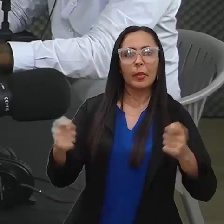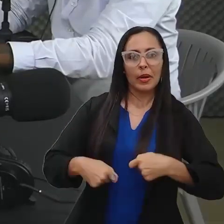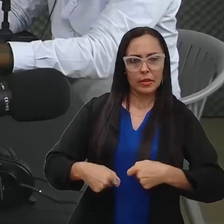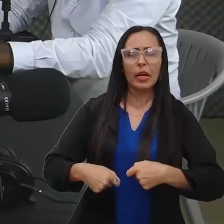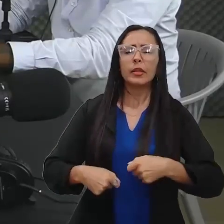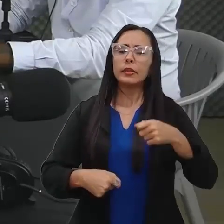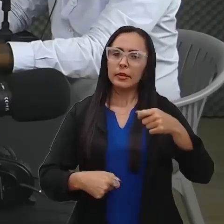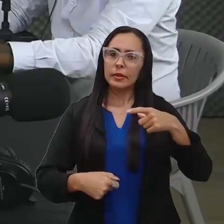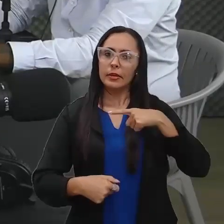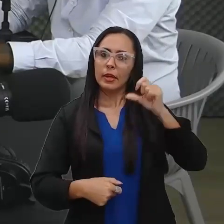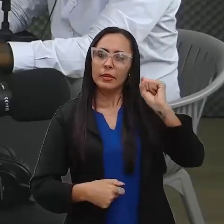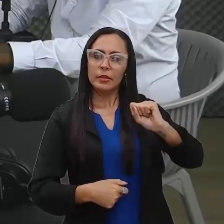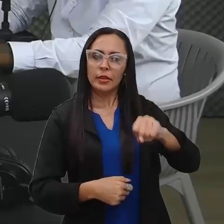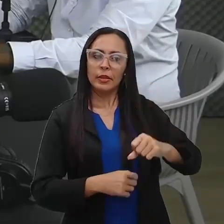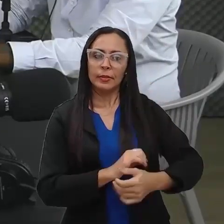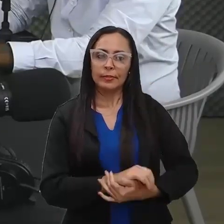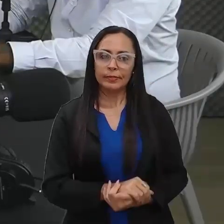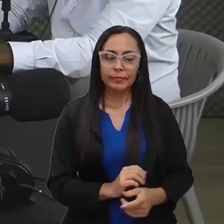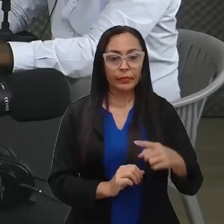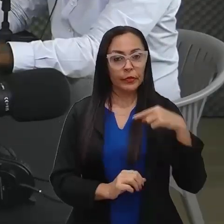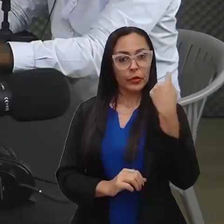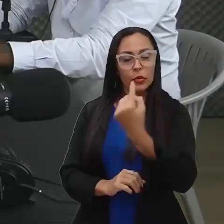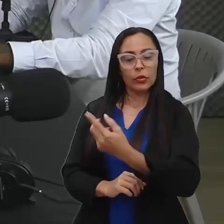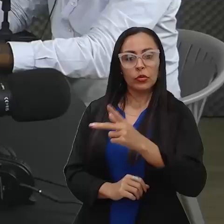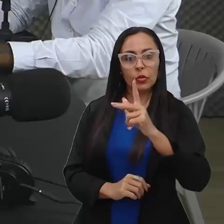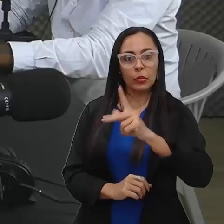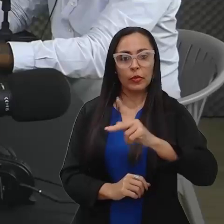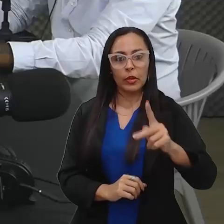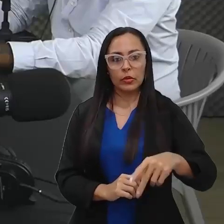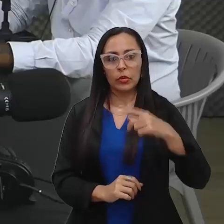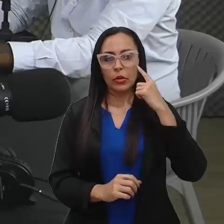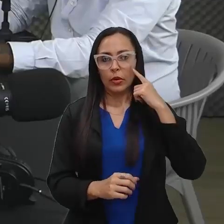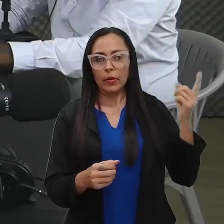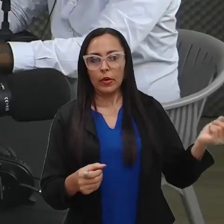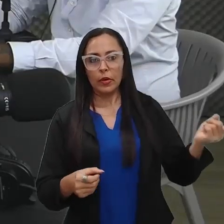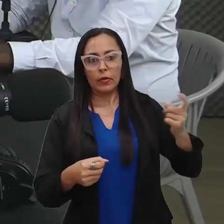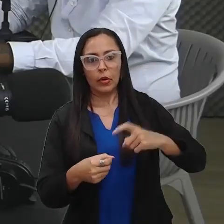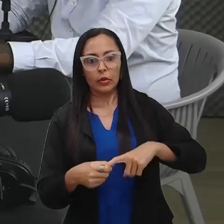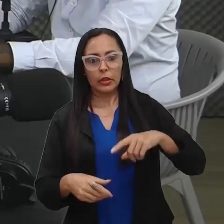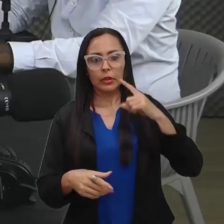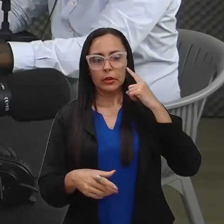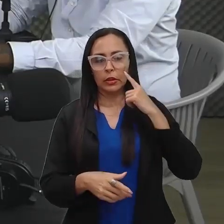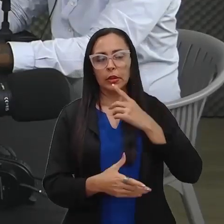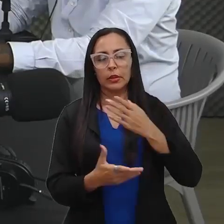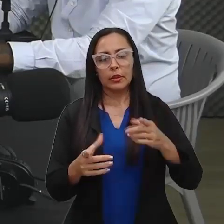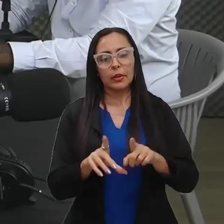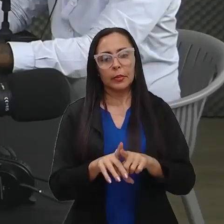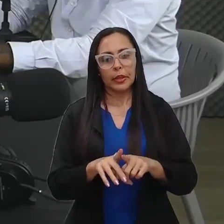nisso. E aí os nossos professores, volto a